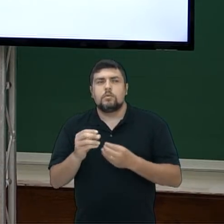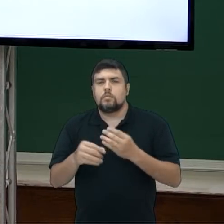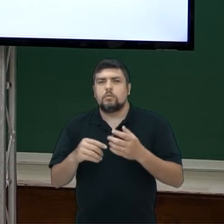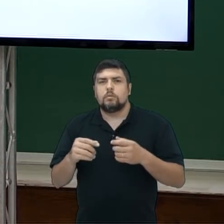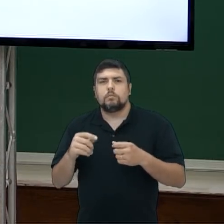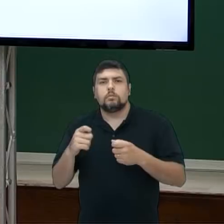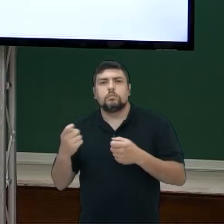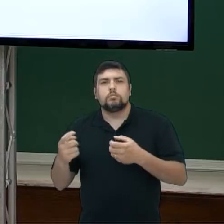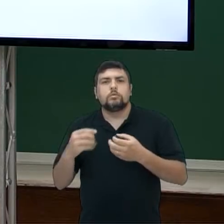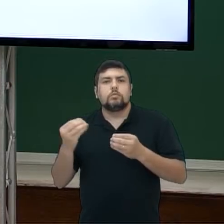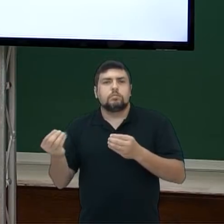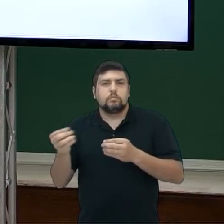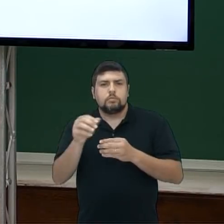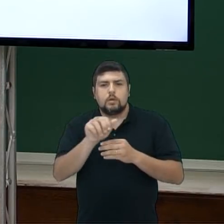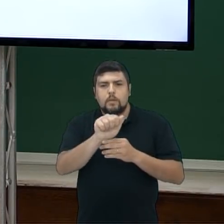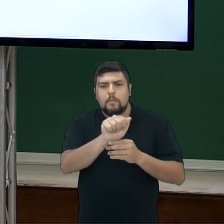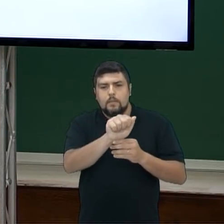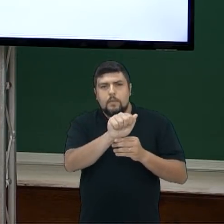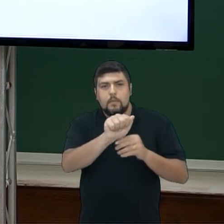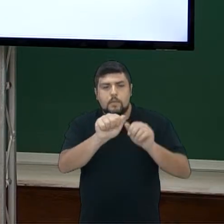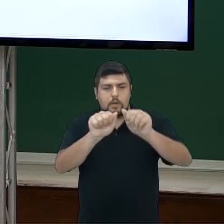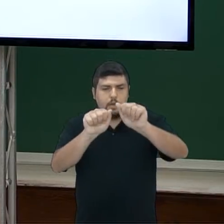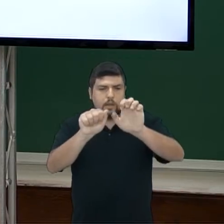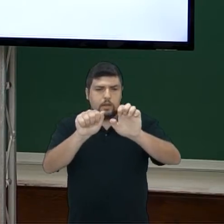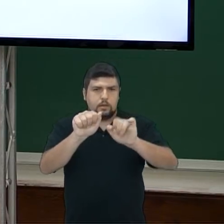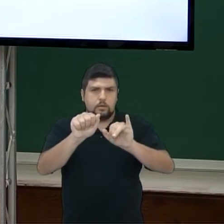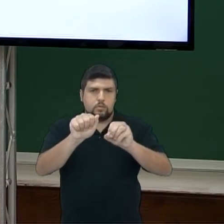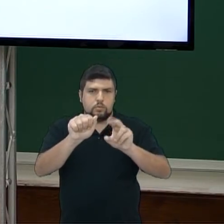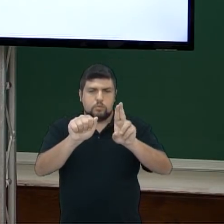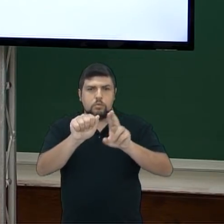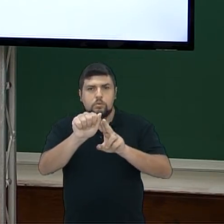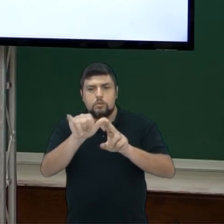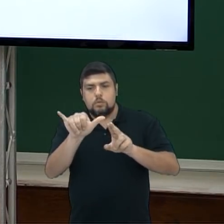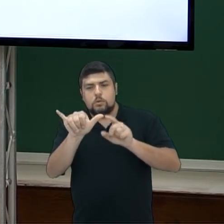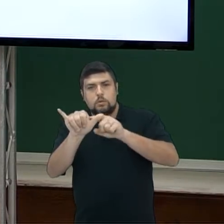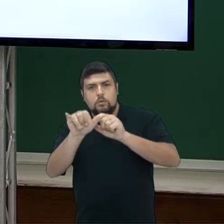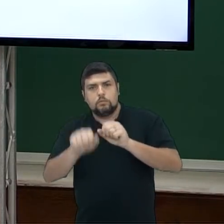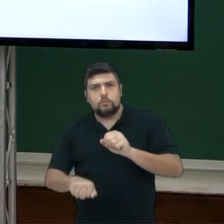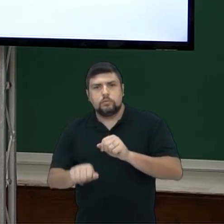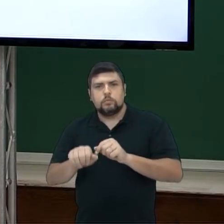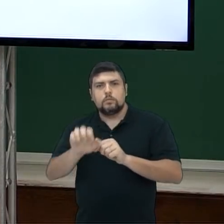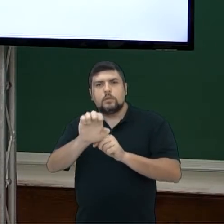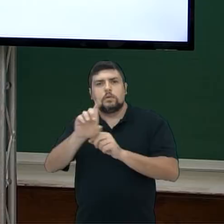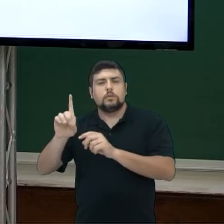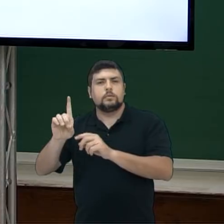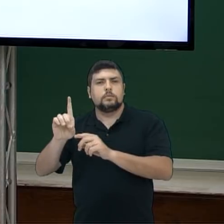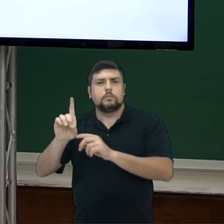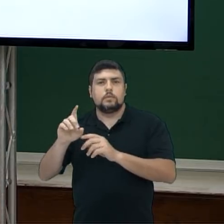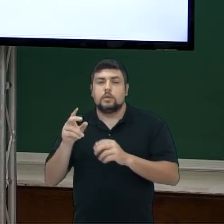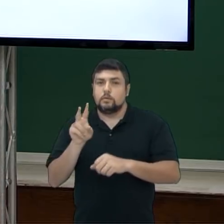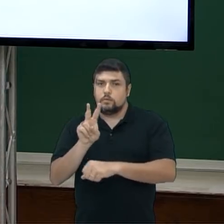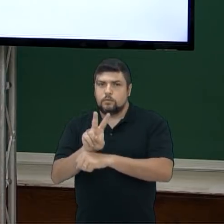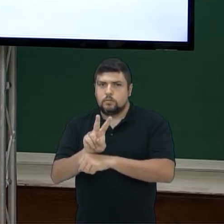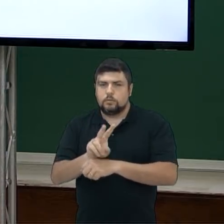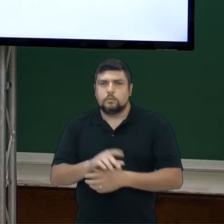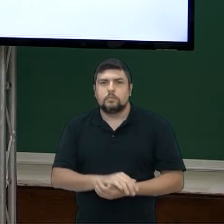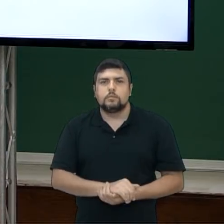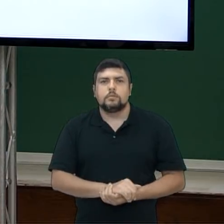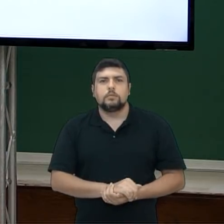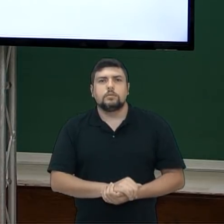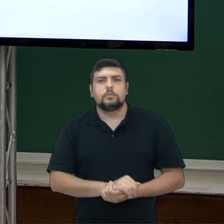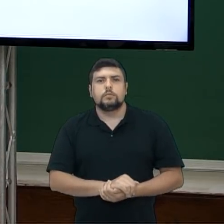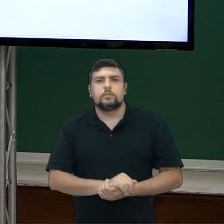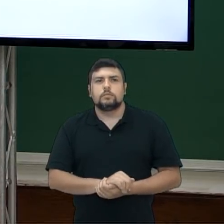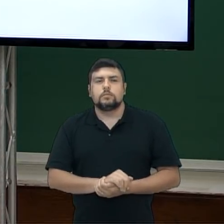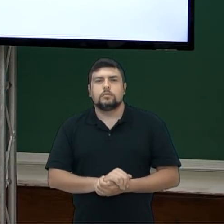só coloco o ED. E o meu verbo vira, então, played no passado, certo? Então, cuidado com isso. Cuidado